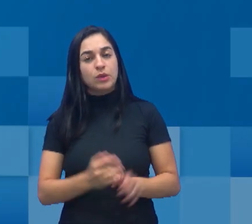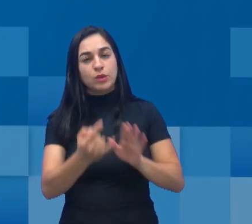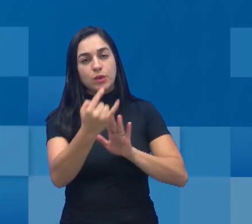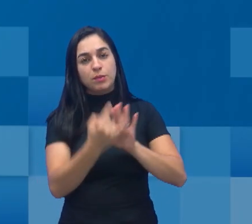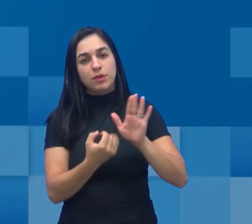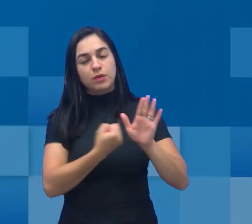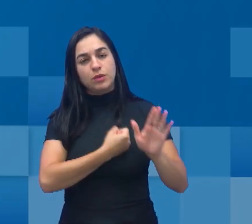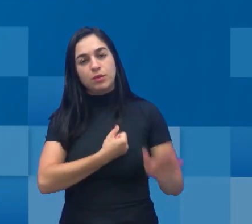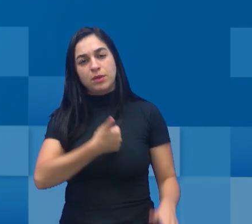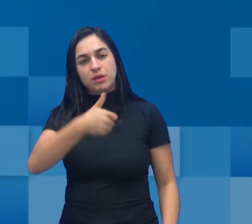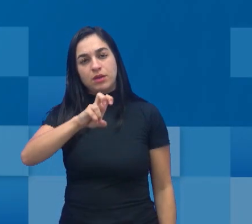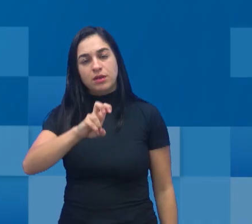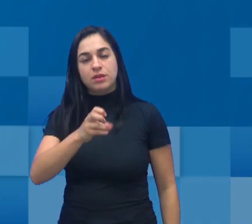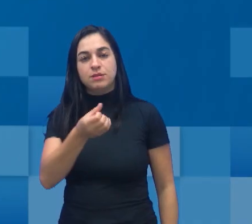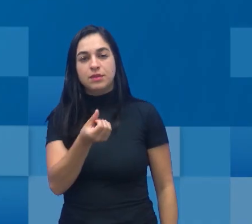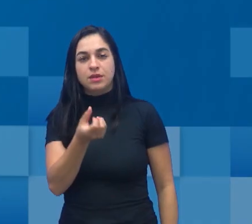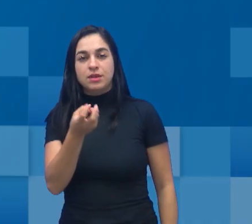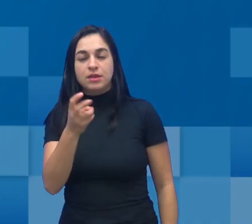número